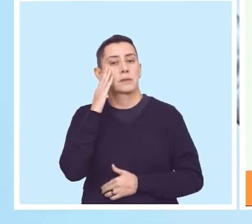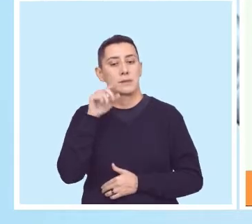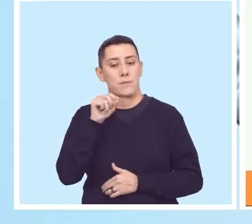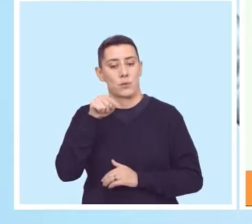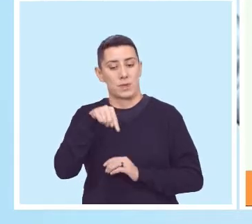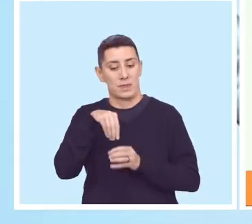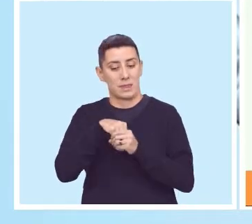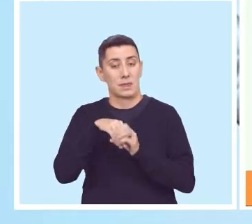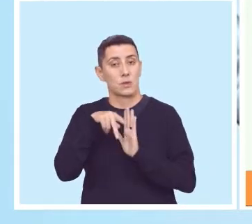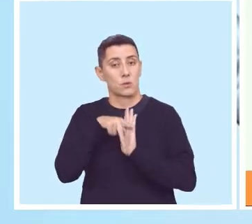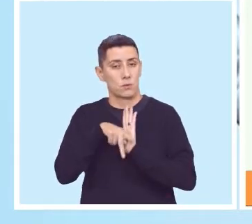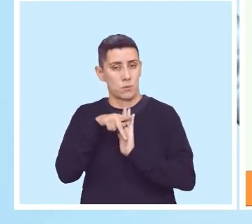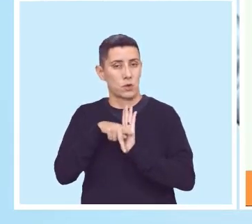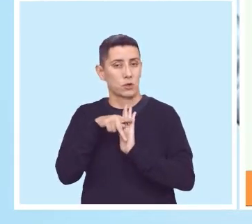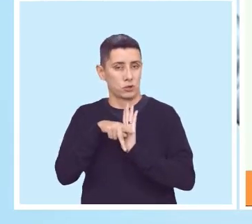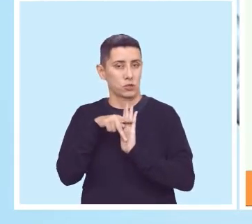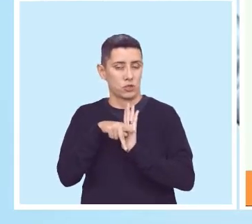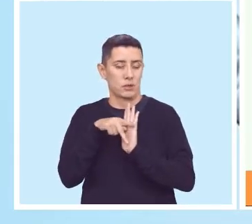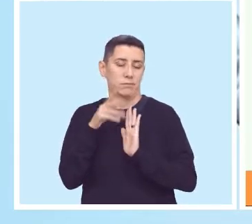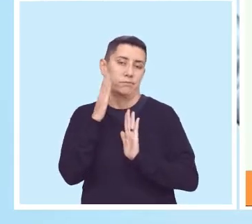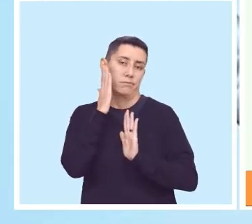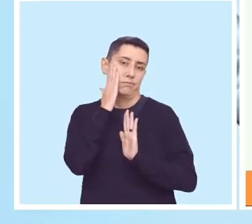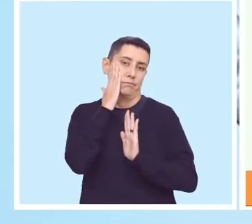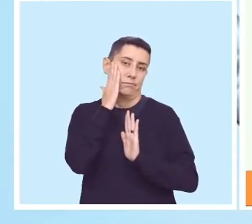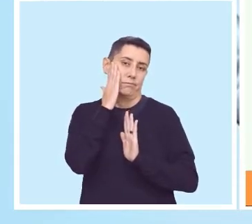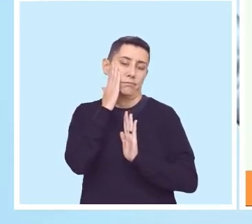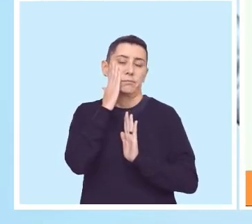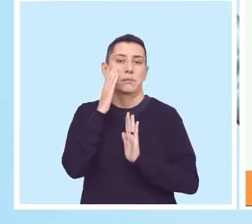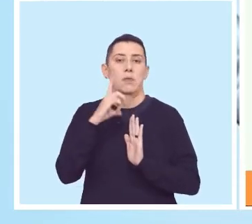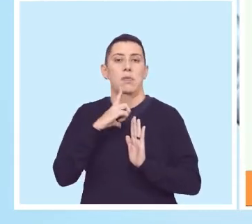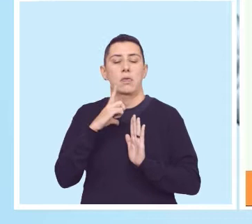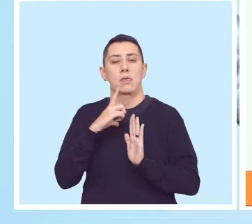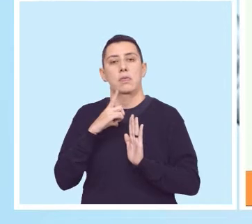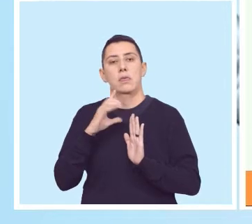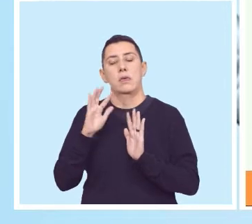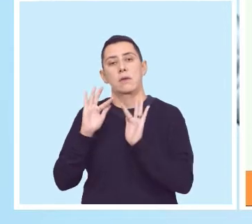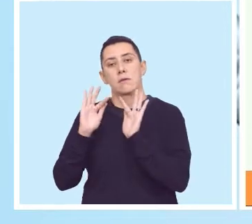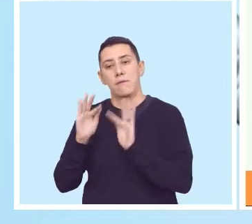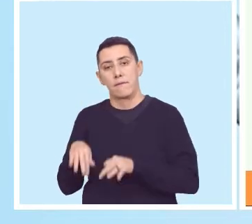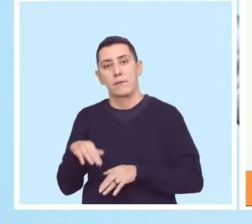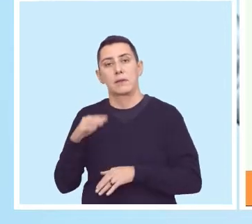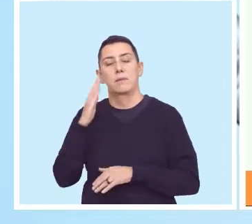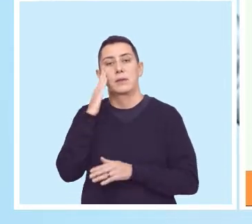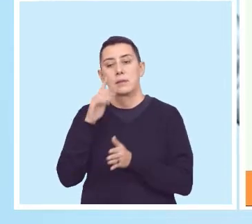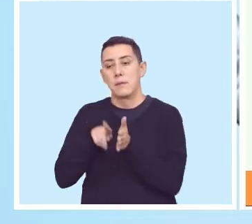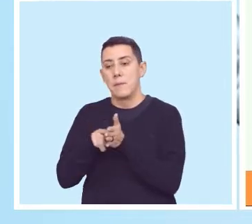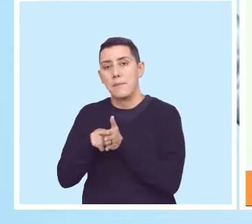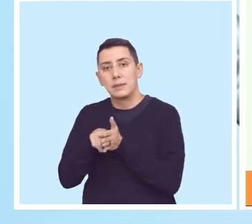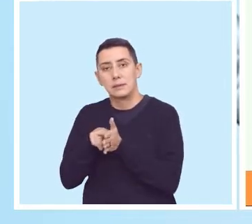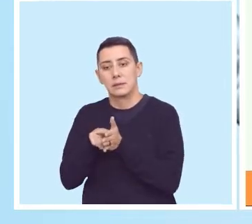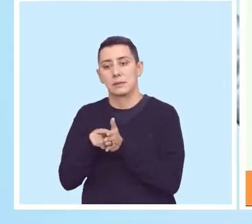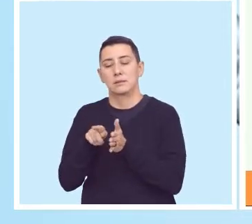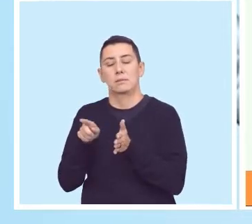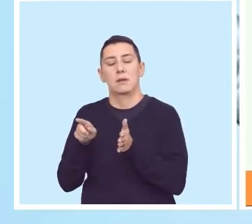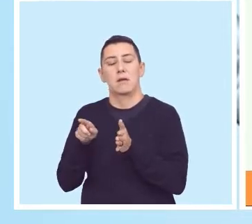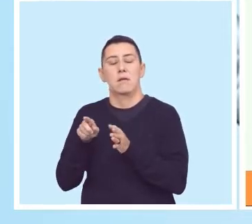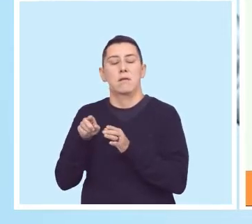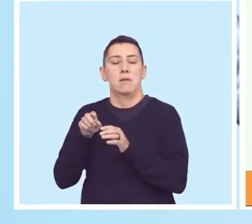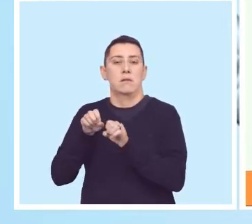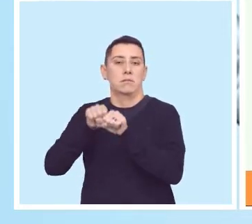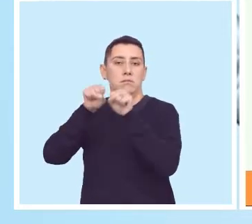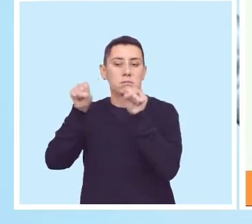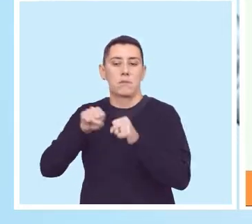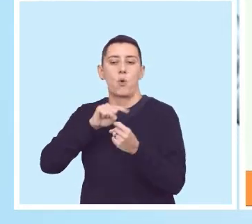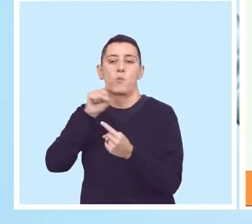projeto, considerando que no final de um projeto de P&D, num projeto de pesquisa e desenvolvimento, você tem que ter um protótipo. Então,